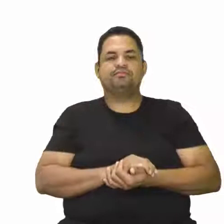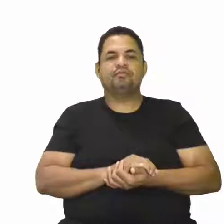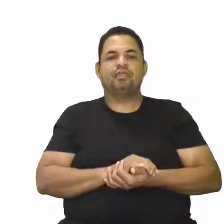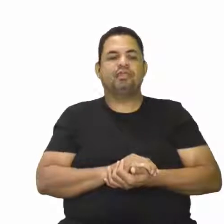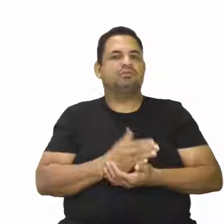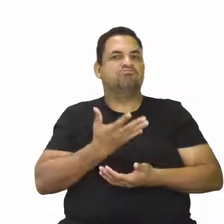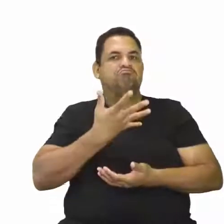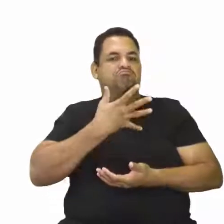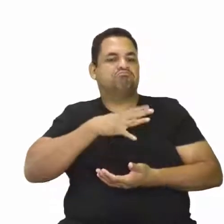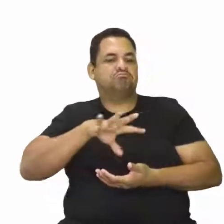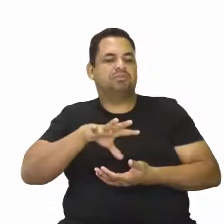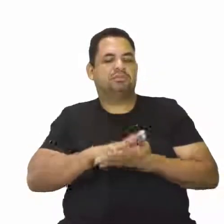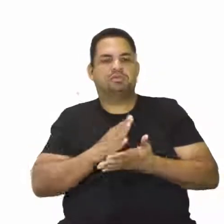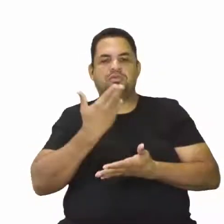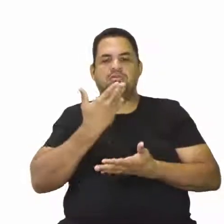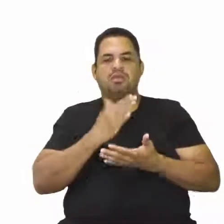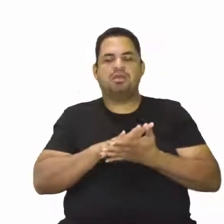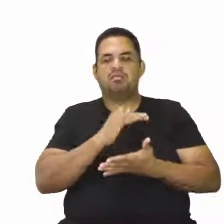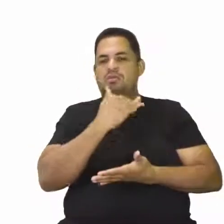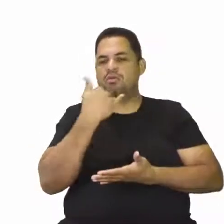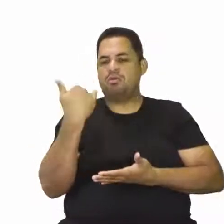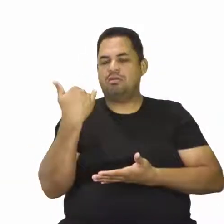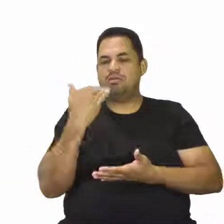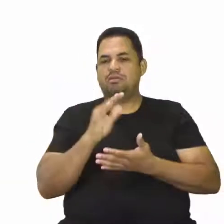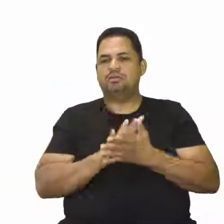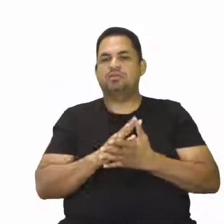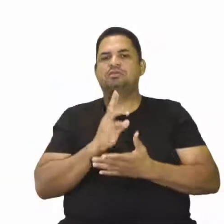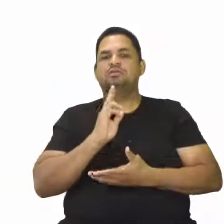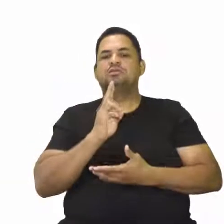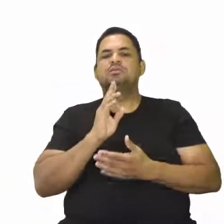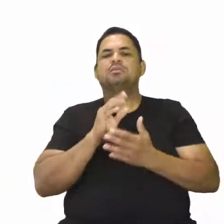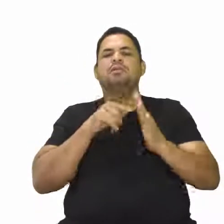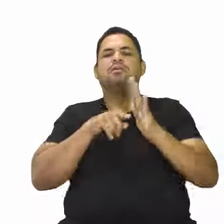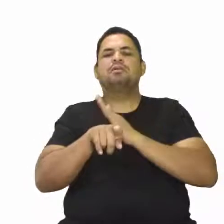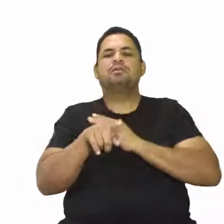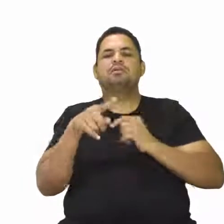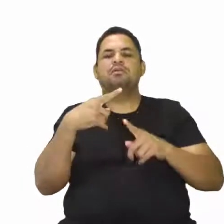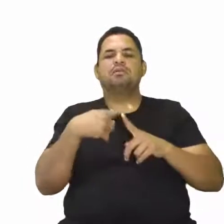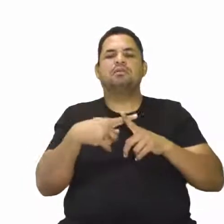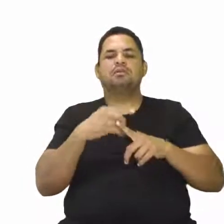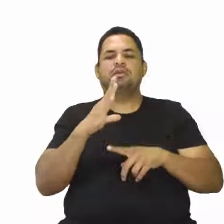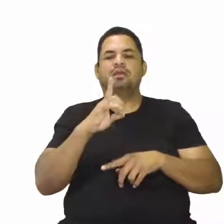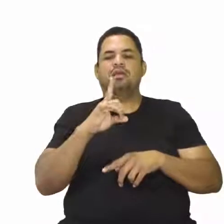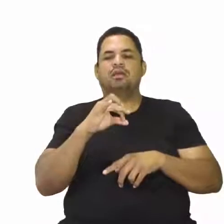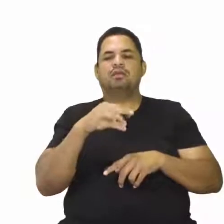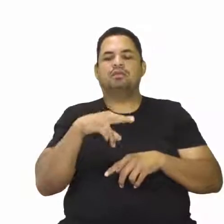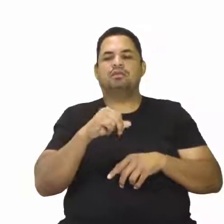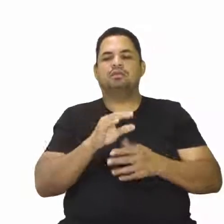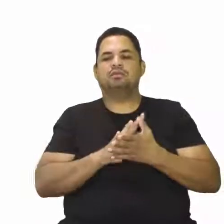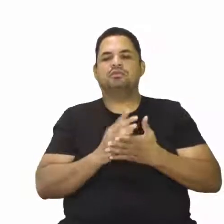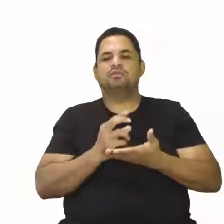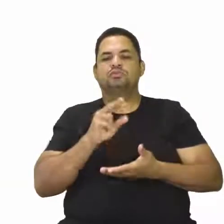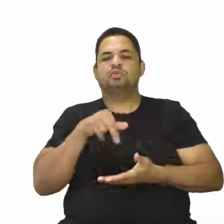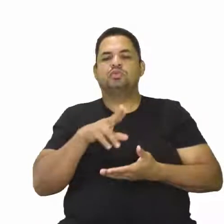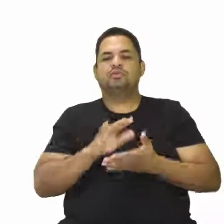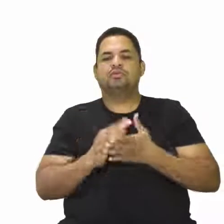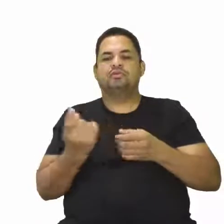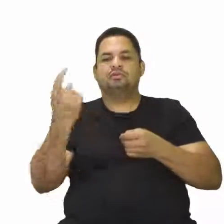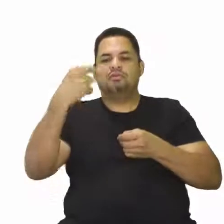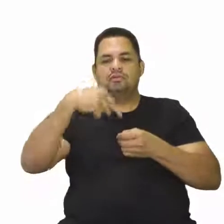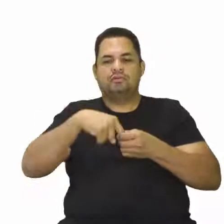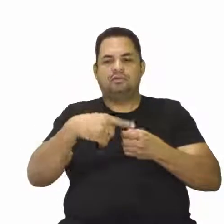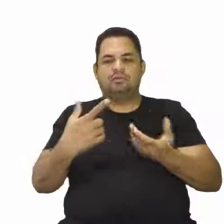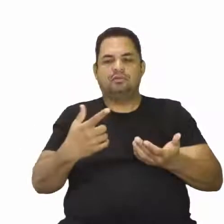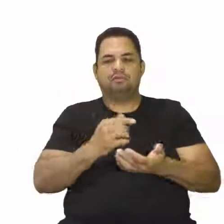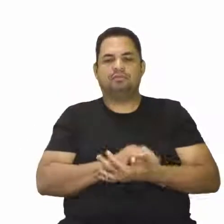comer e morreu. E sempre perguntaram por que Caetano nunca regressou.